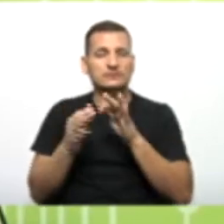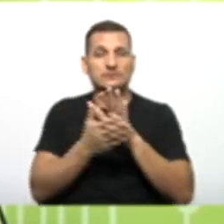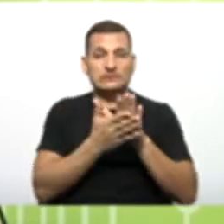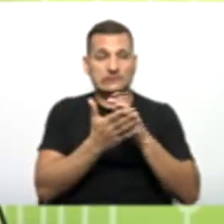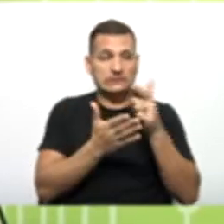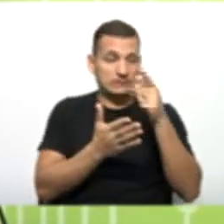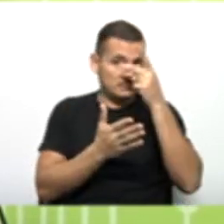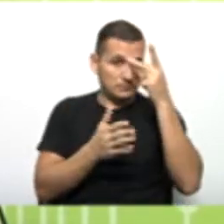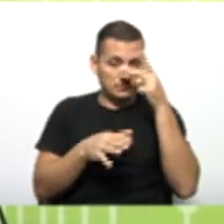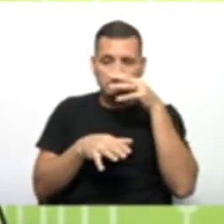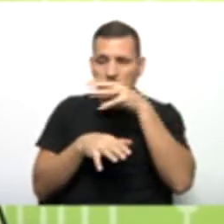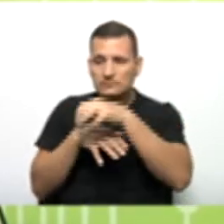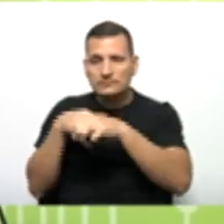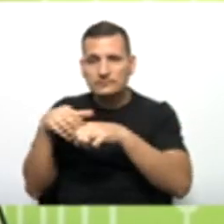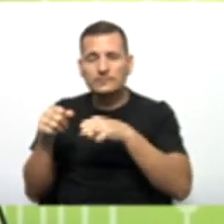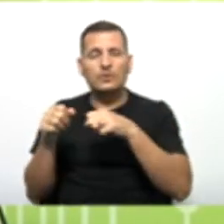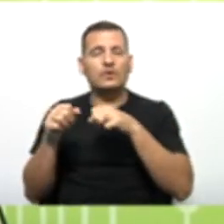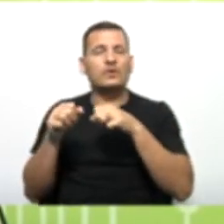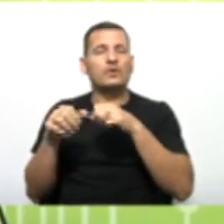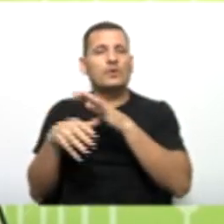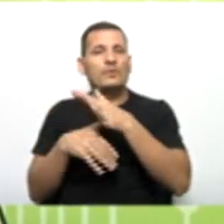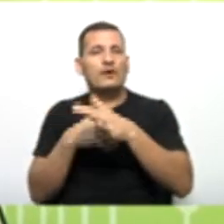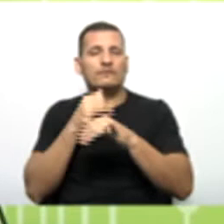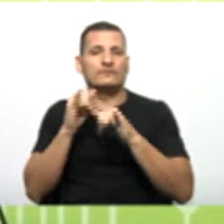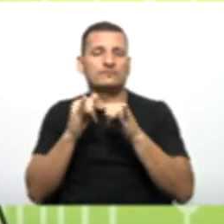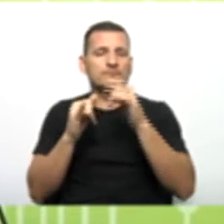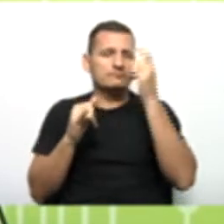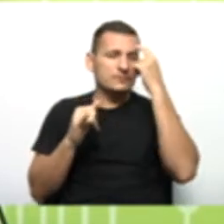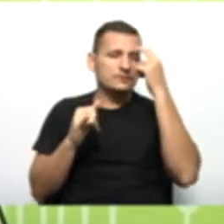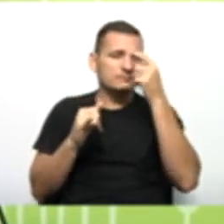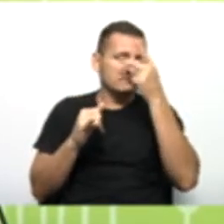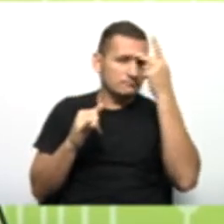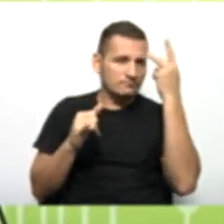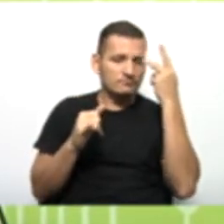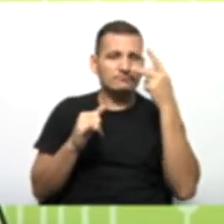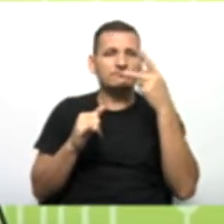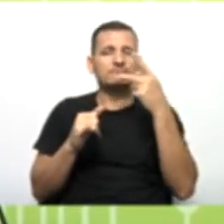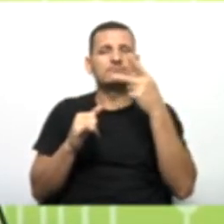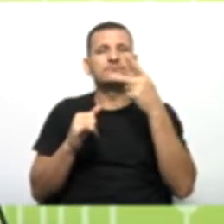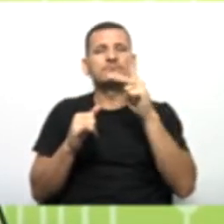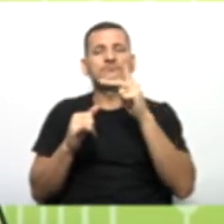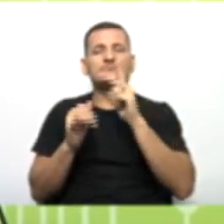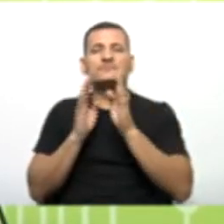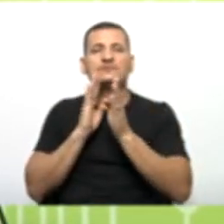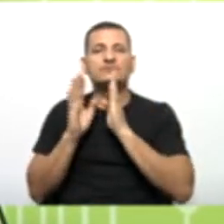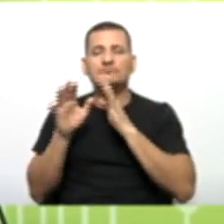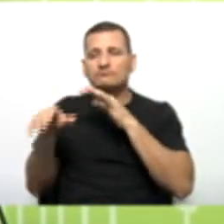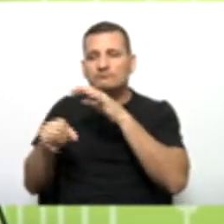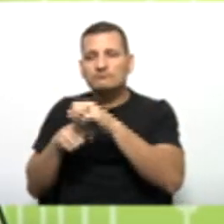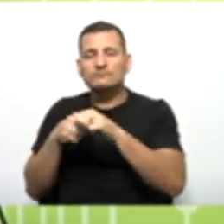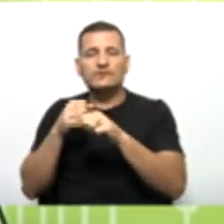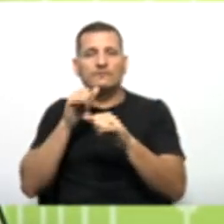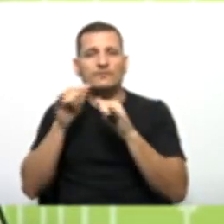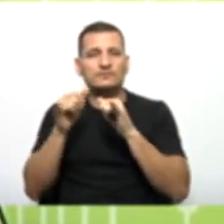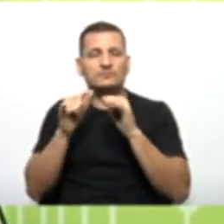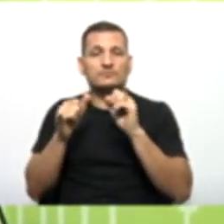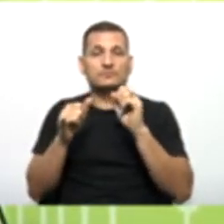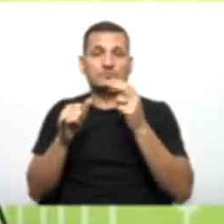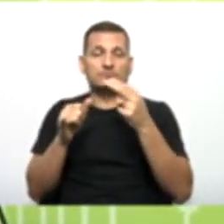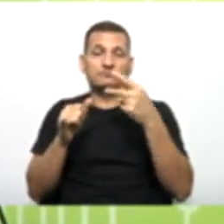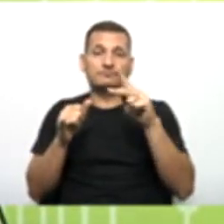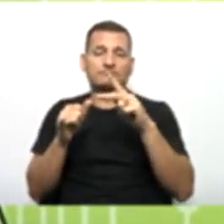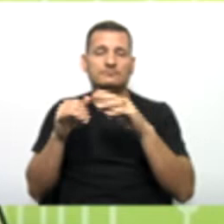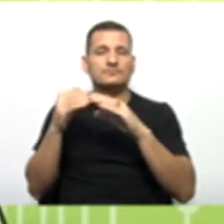roubar suas informações imagina alguém pegar suas informações que estão na sua conta do facebook ou alguém abrir o seu e mail